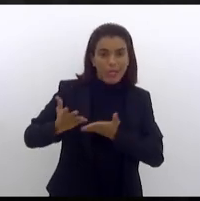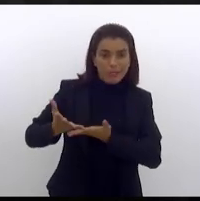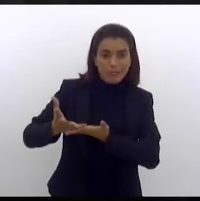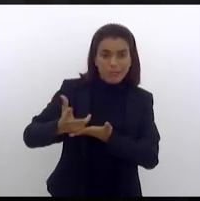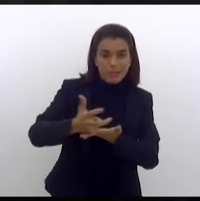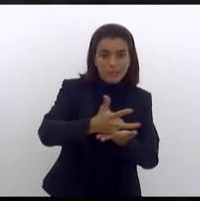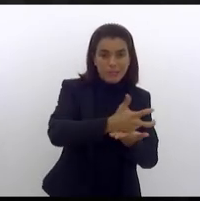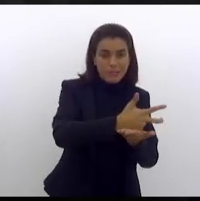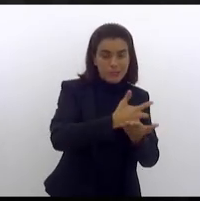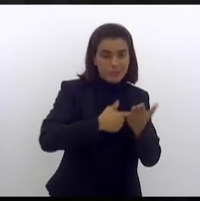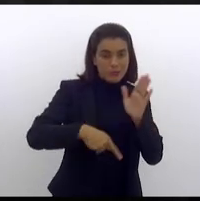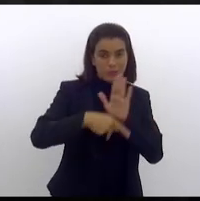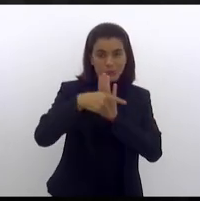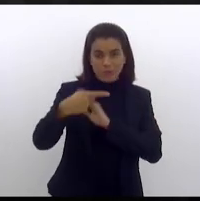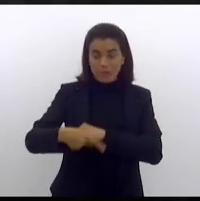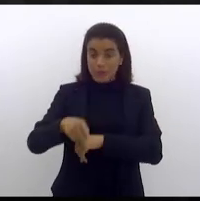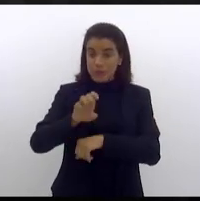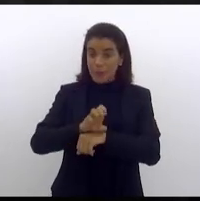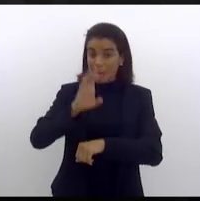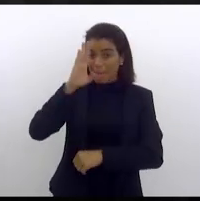nosso Estado